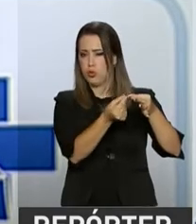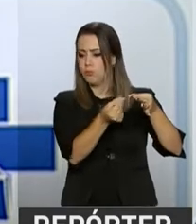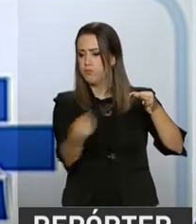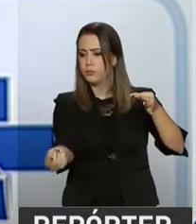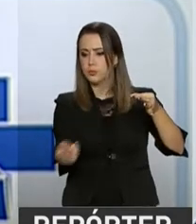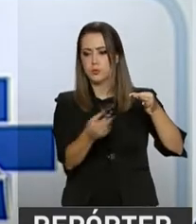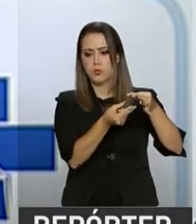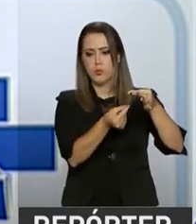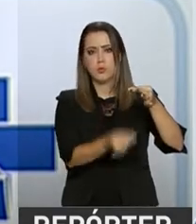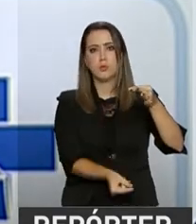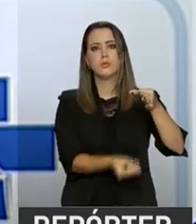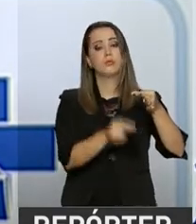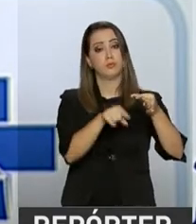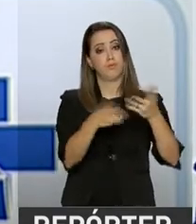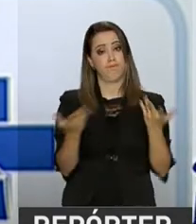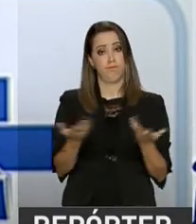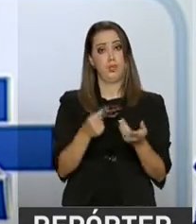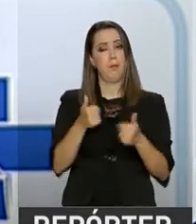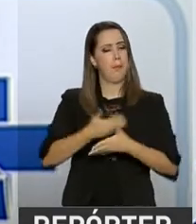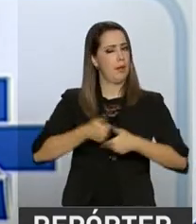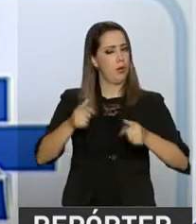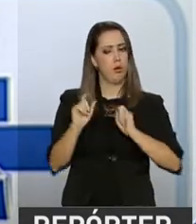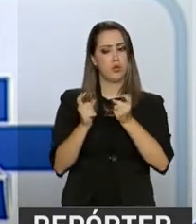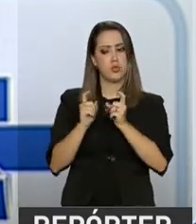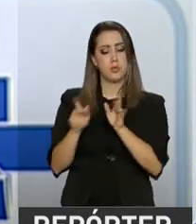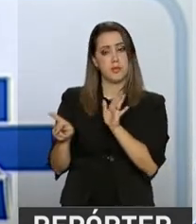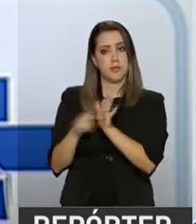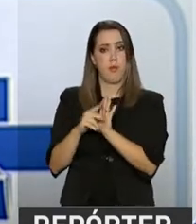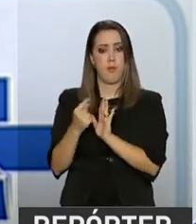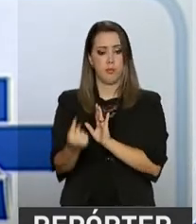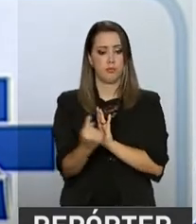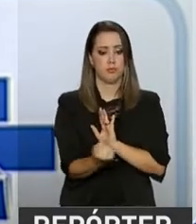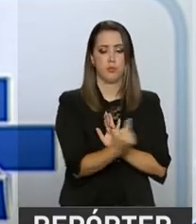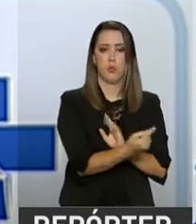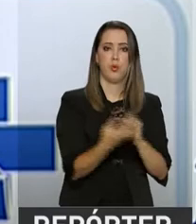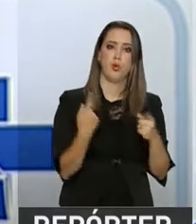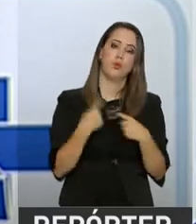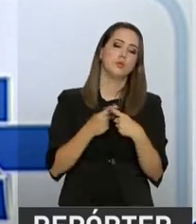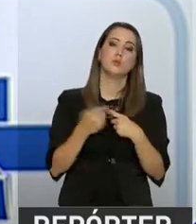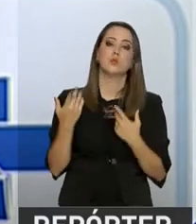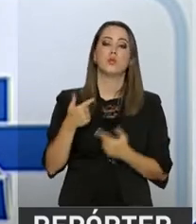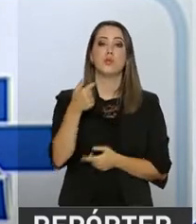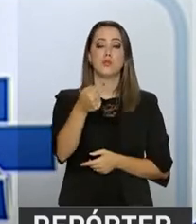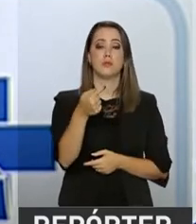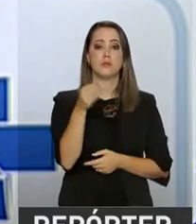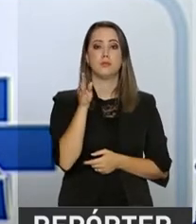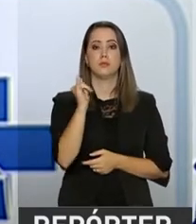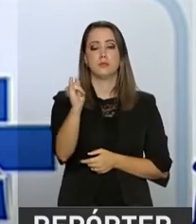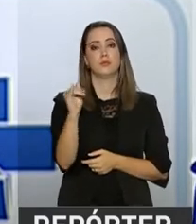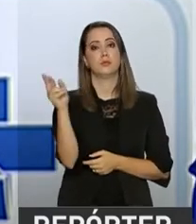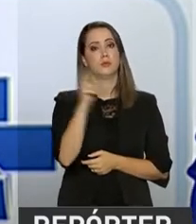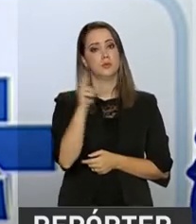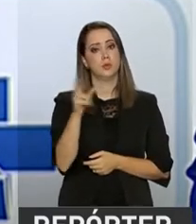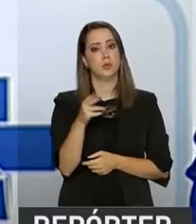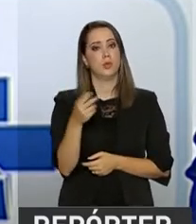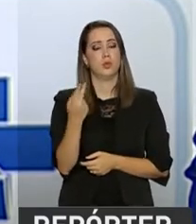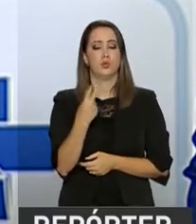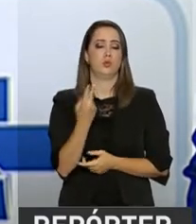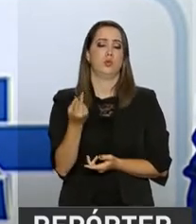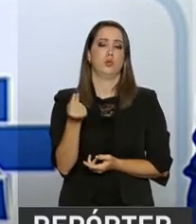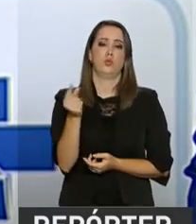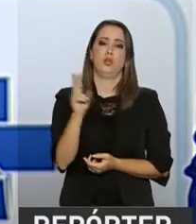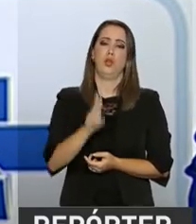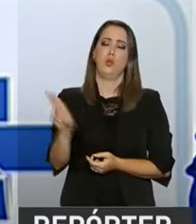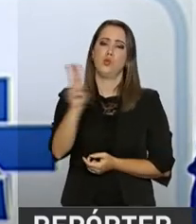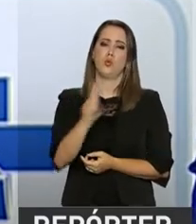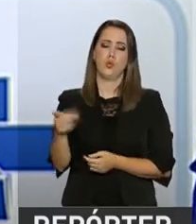temos hoje 17 bilhões de reais depositados em contas da saúde que não estão sendo utilizados, porque a finalidade do